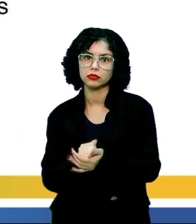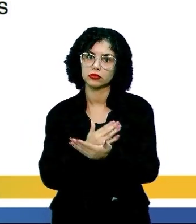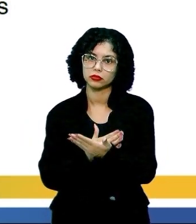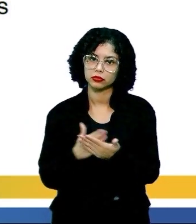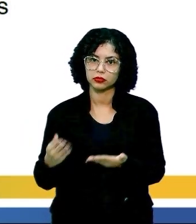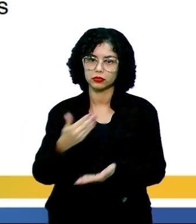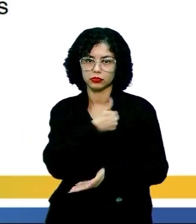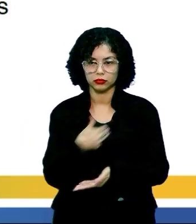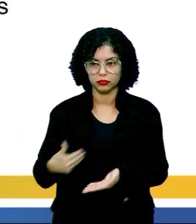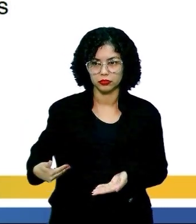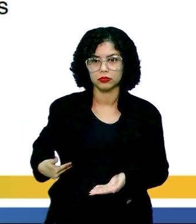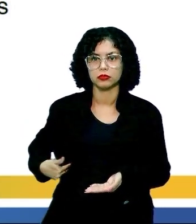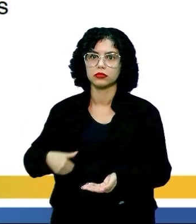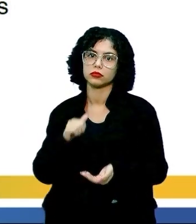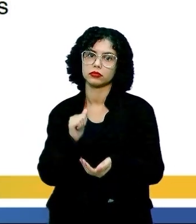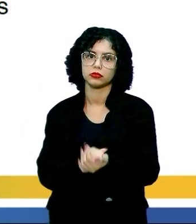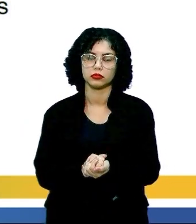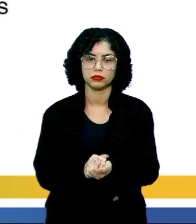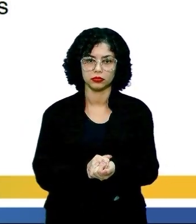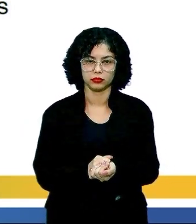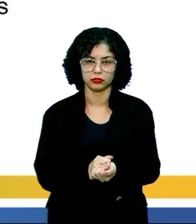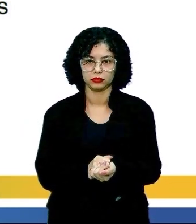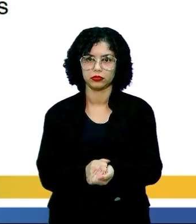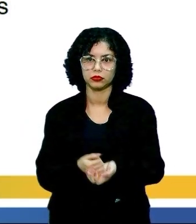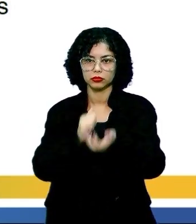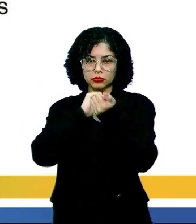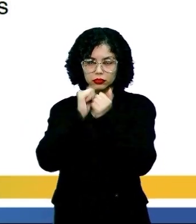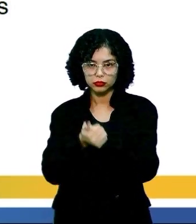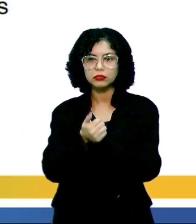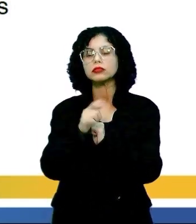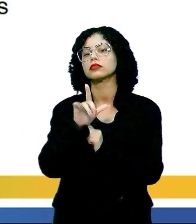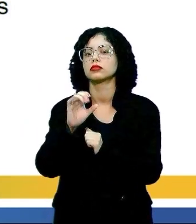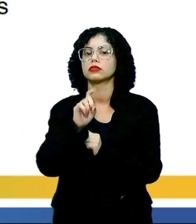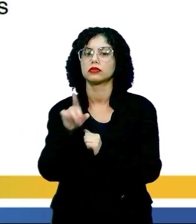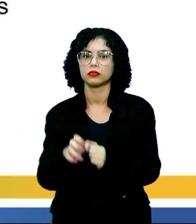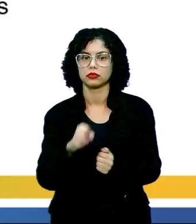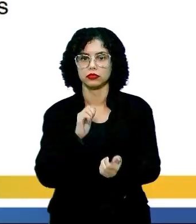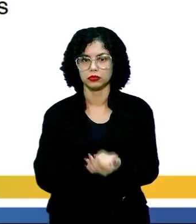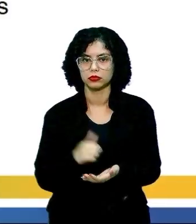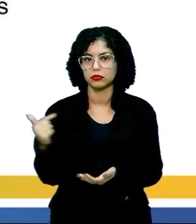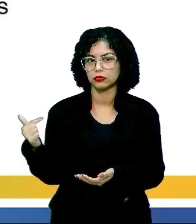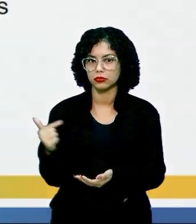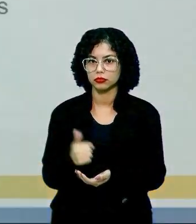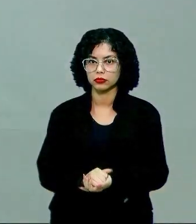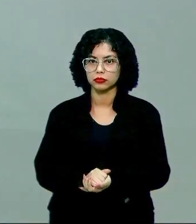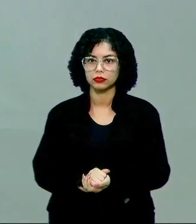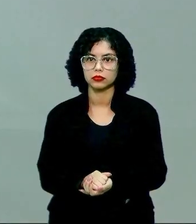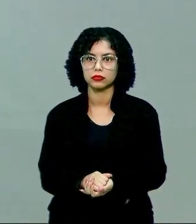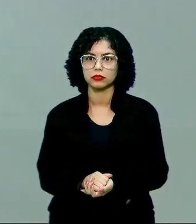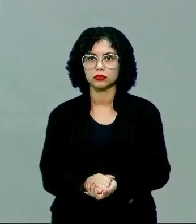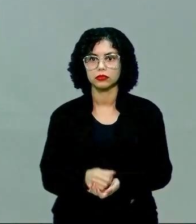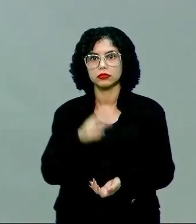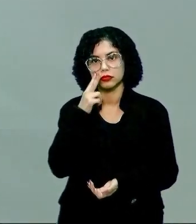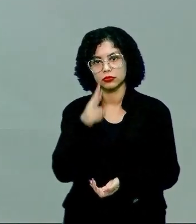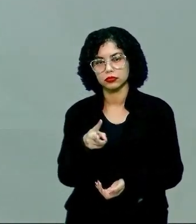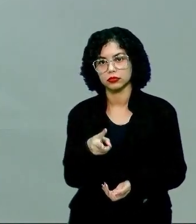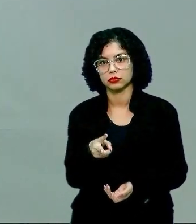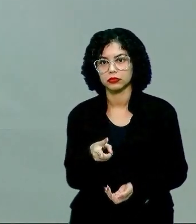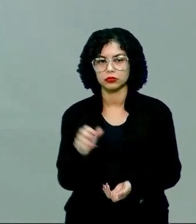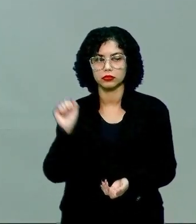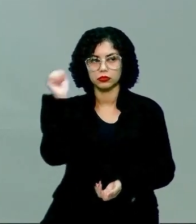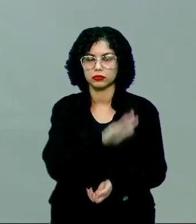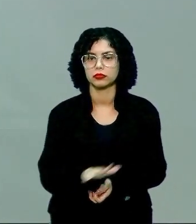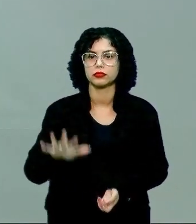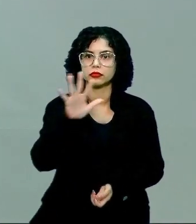intervenção política sobre as iniciativas públicas de esporte e de lazer. Vejam, de